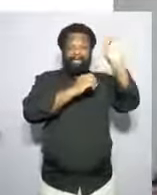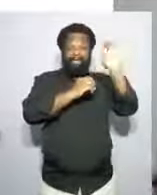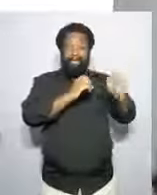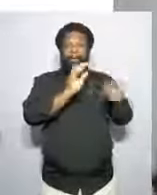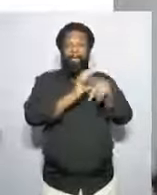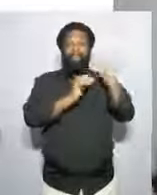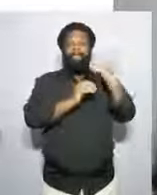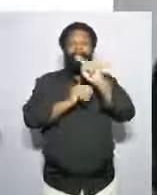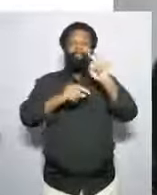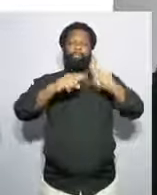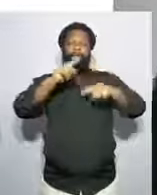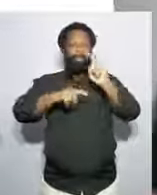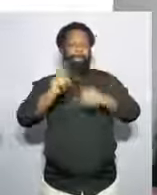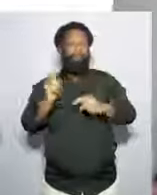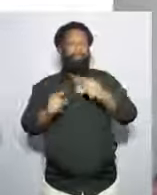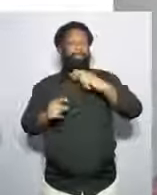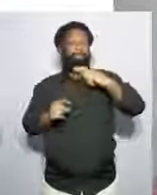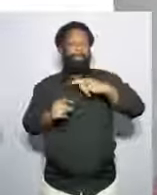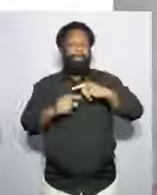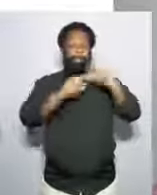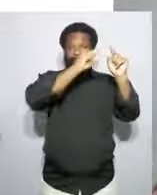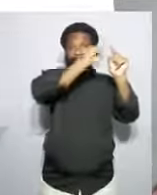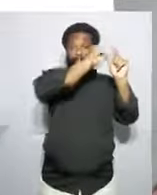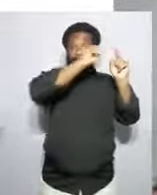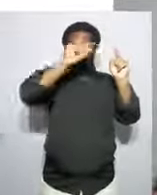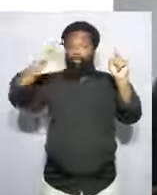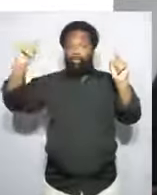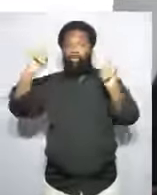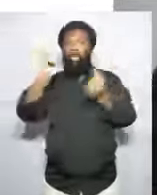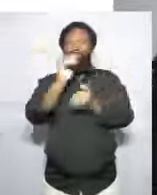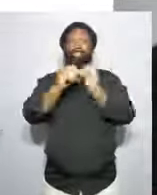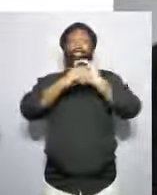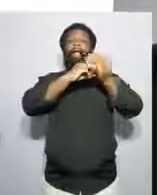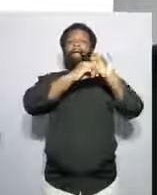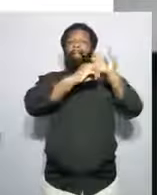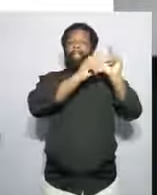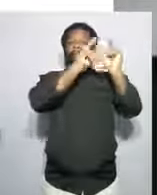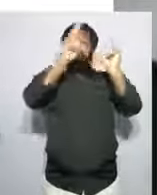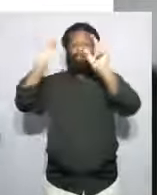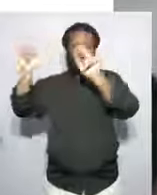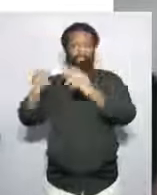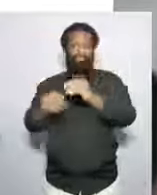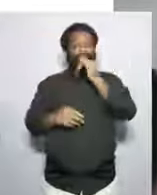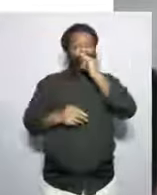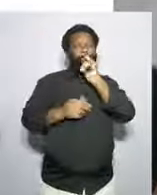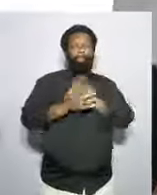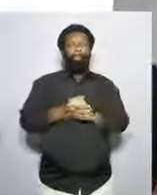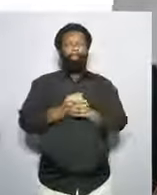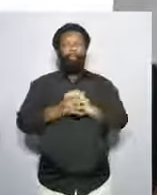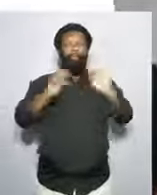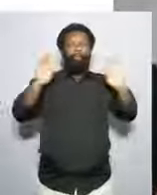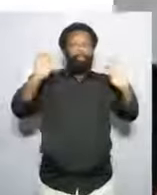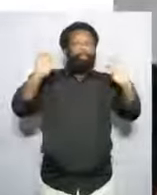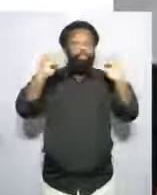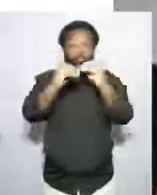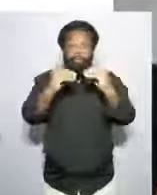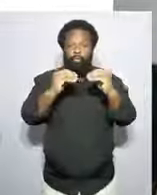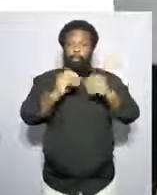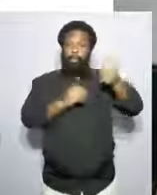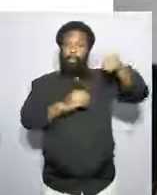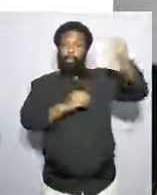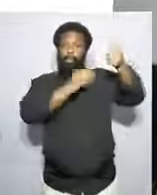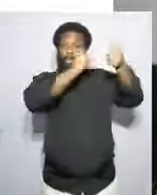elementos apresentam, que os elementos que estão nesse período apresentam. Ou seja, pessoal, todos os elementos que